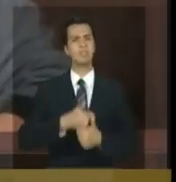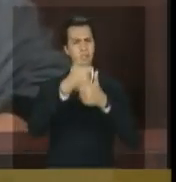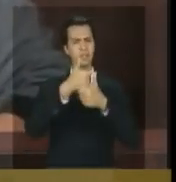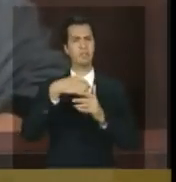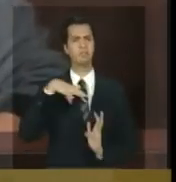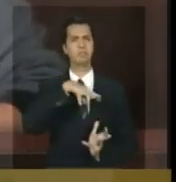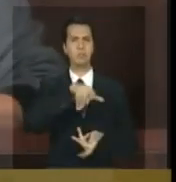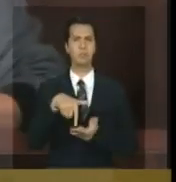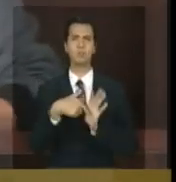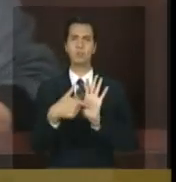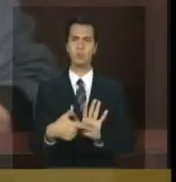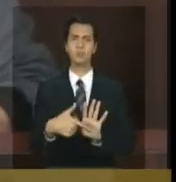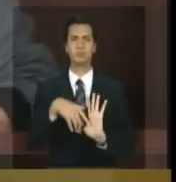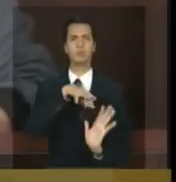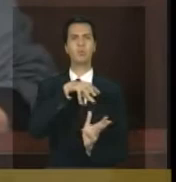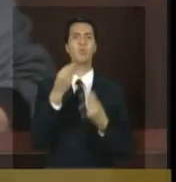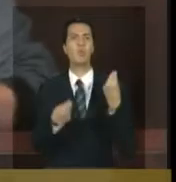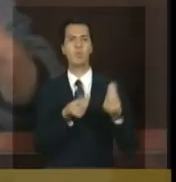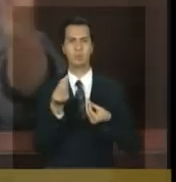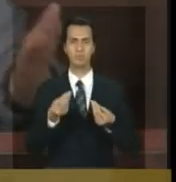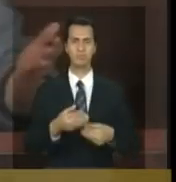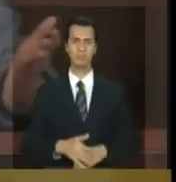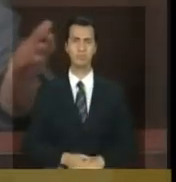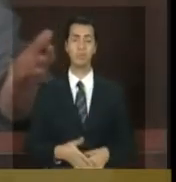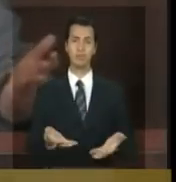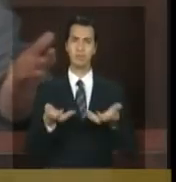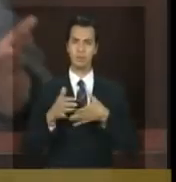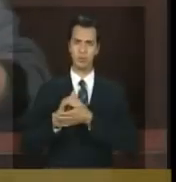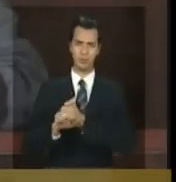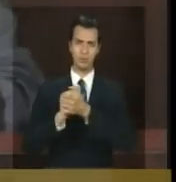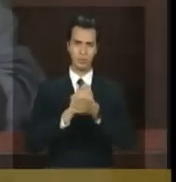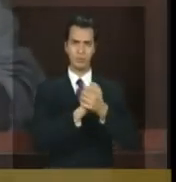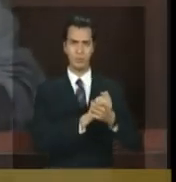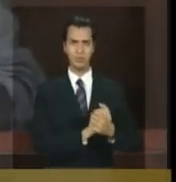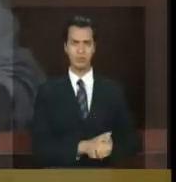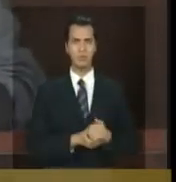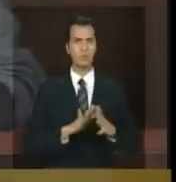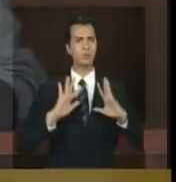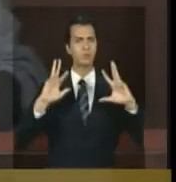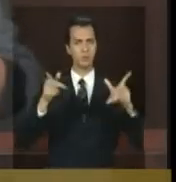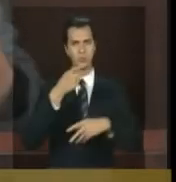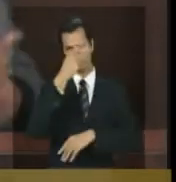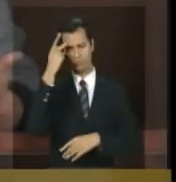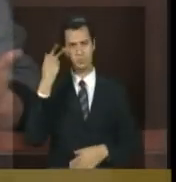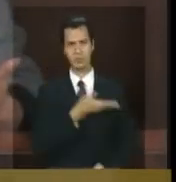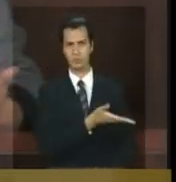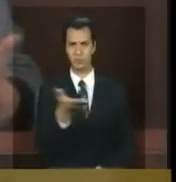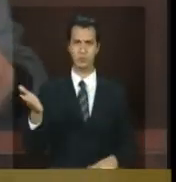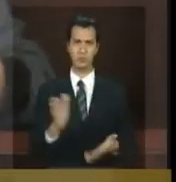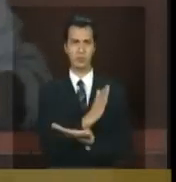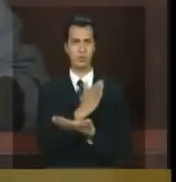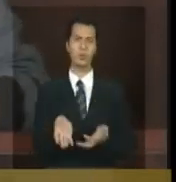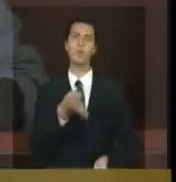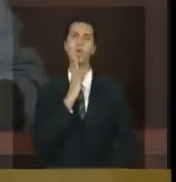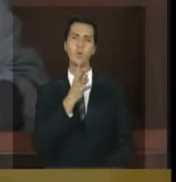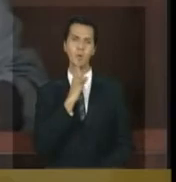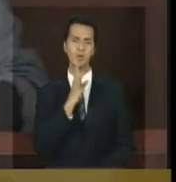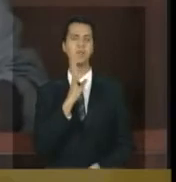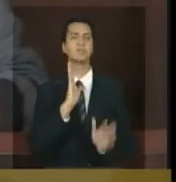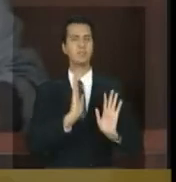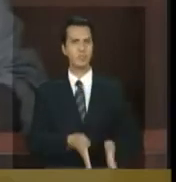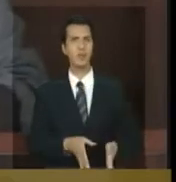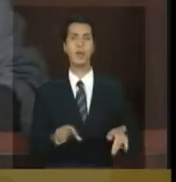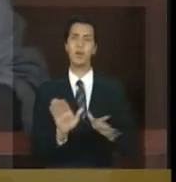mundial esse aspecto. Eu quero aqui cumprimentar todas as pessoas que estão nesse plenário, muitos eu conheço pessoalmente, outros eu não tenho o prazer